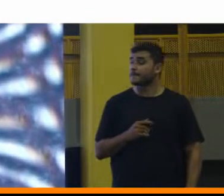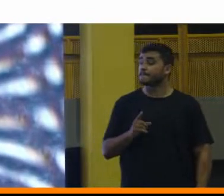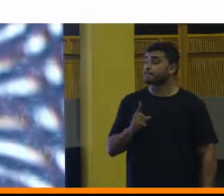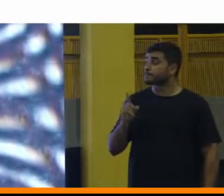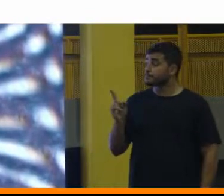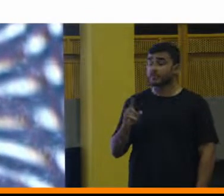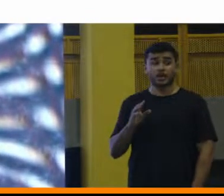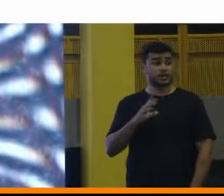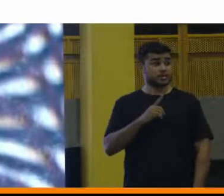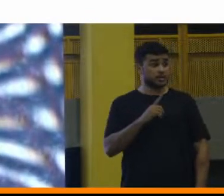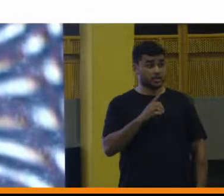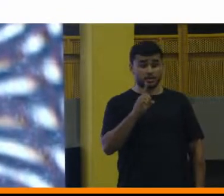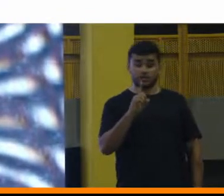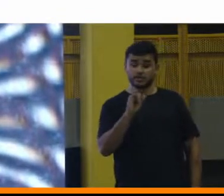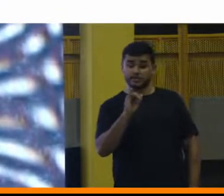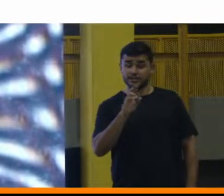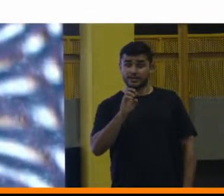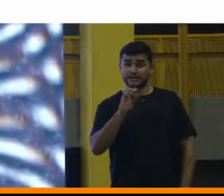tem